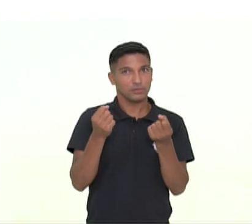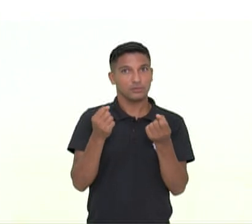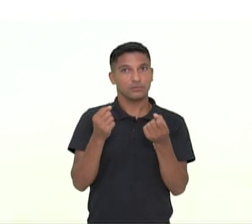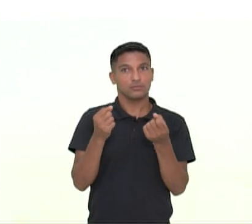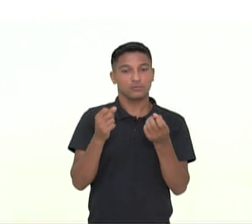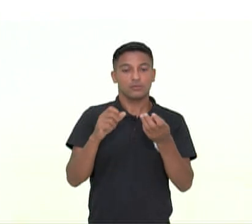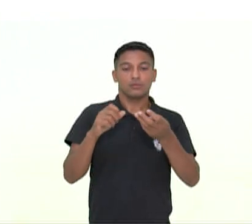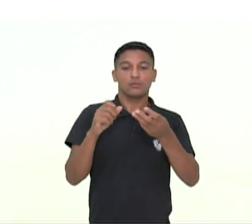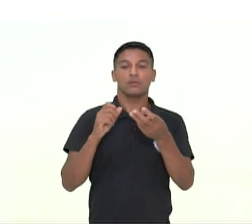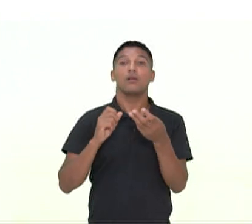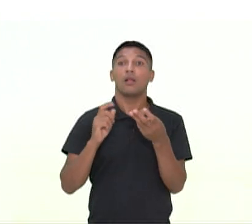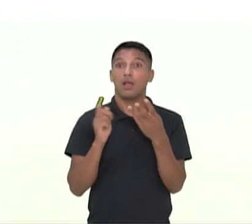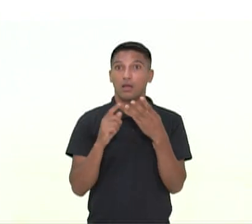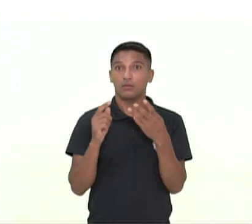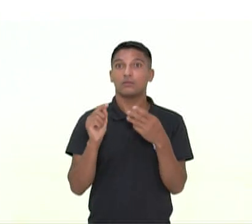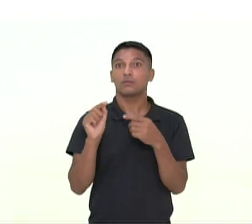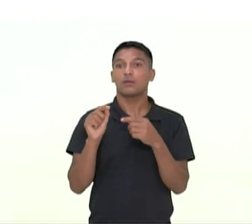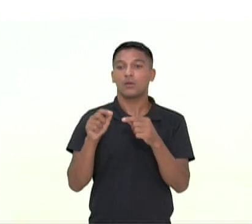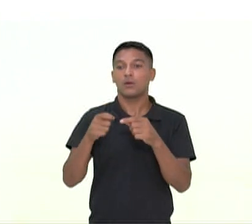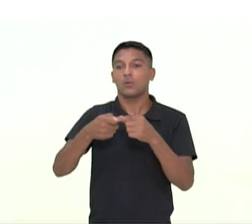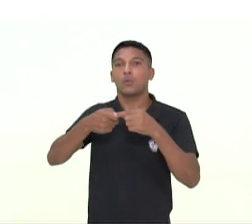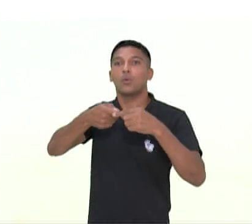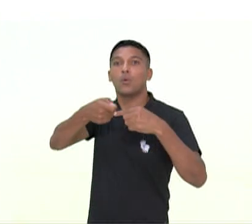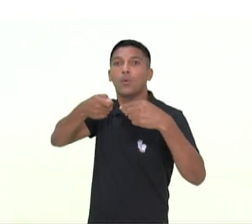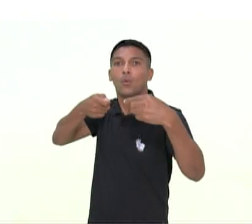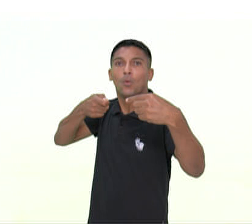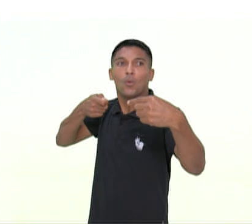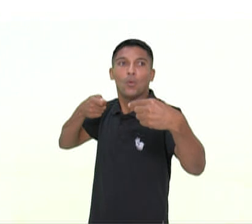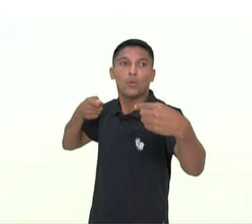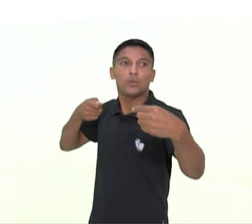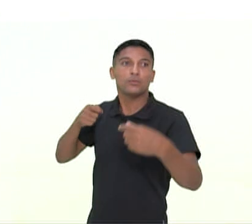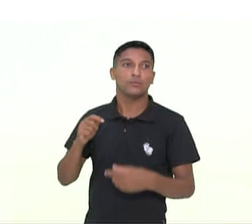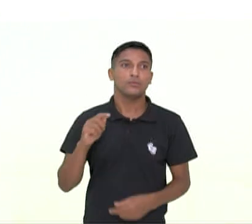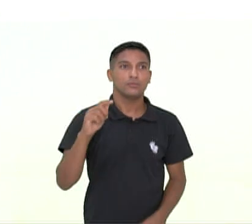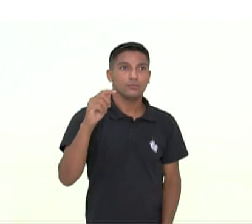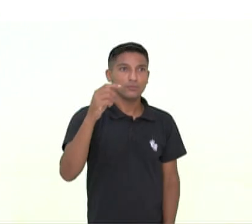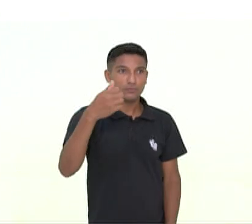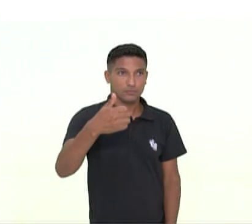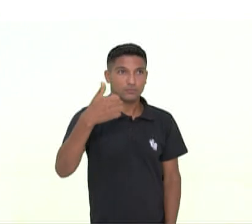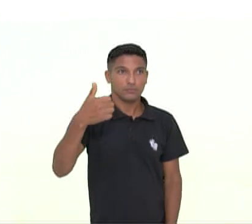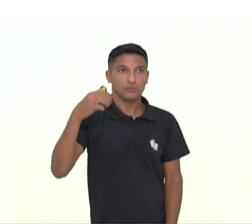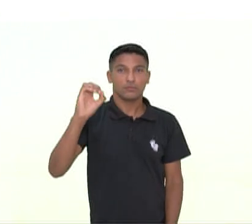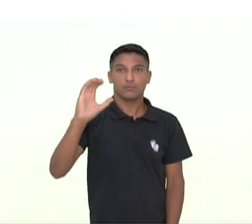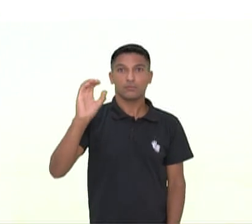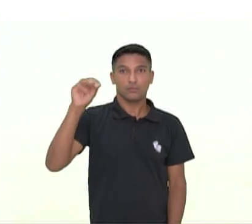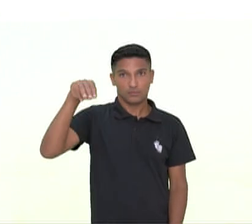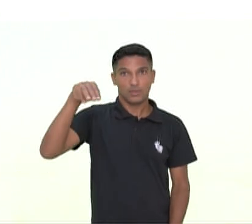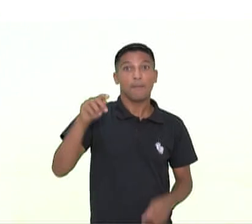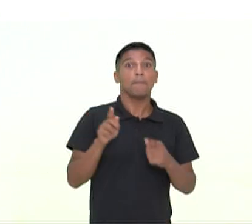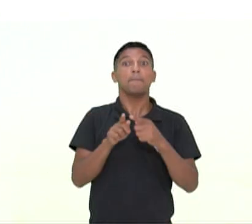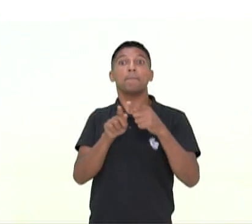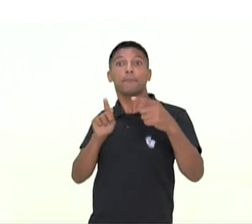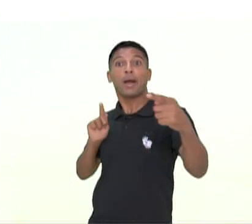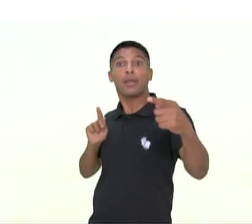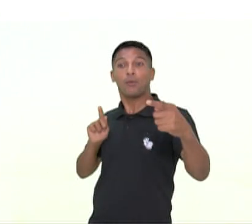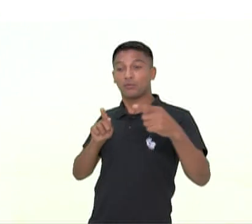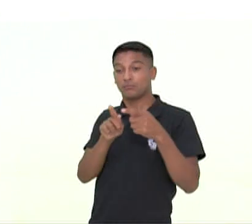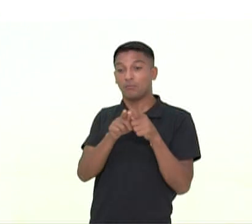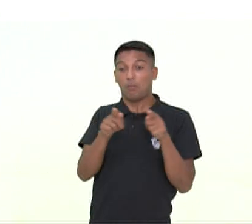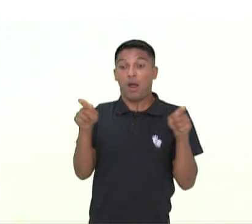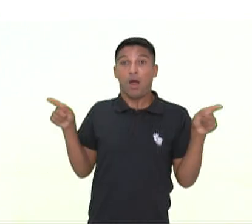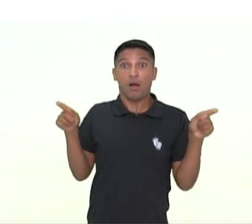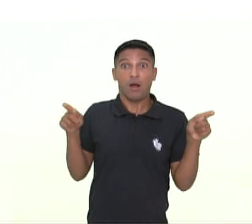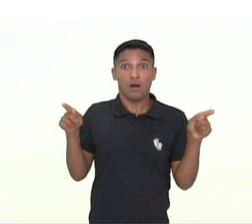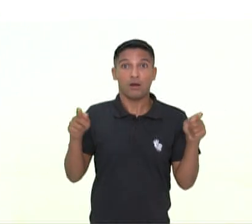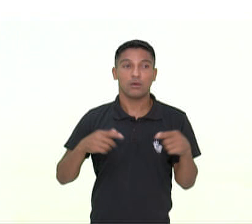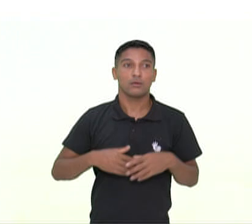exclusivamente através de toques ou Gol com a ponta da arma em qualquer área do corpo do adversário